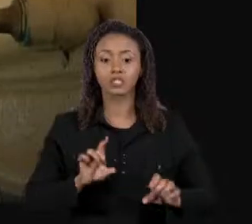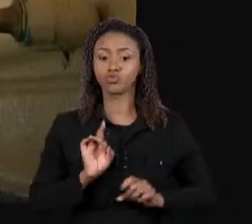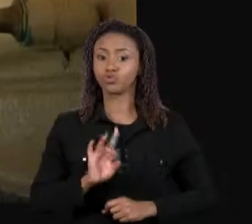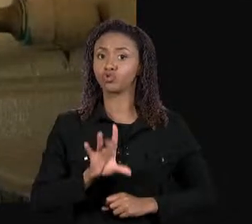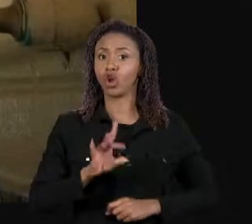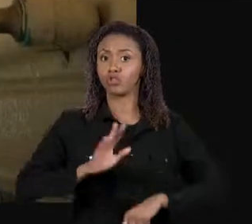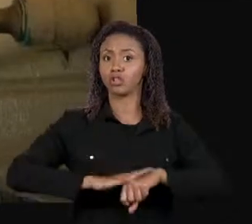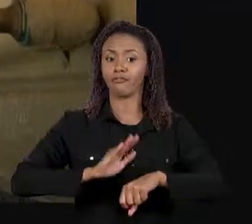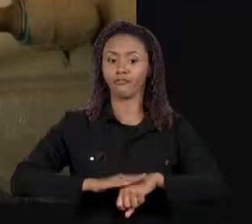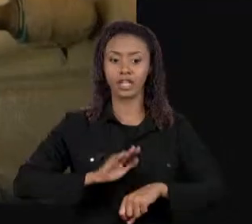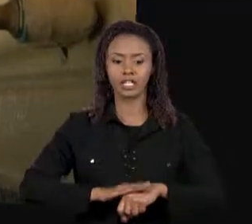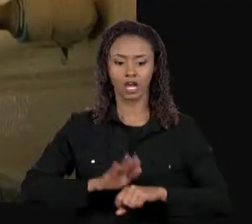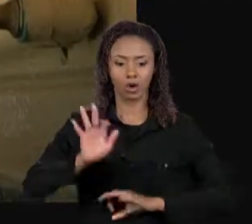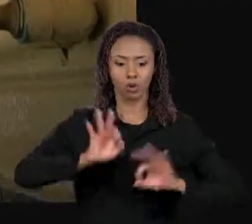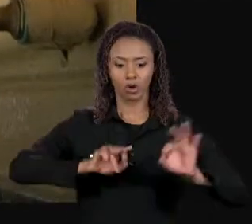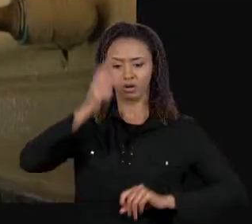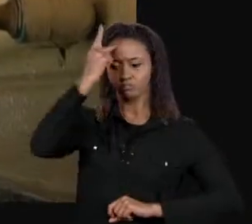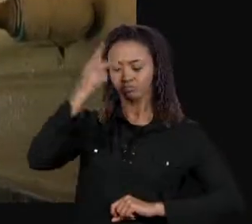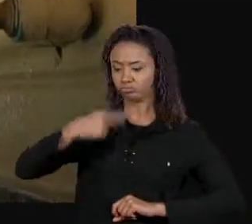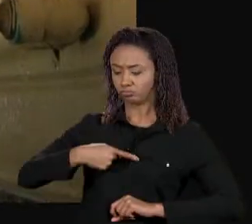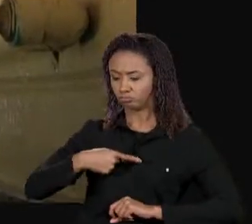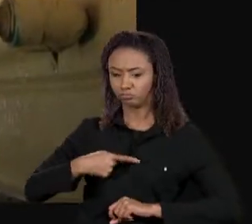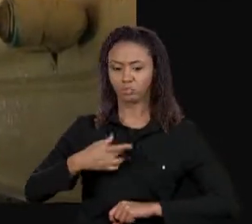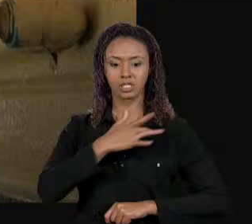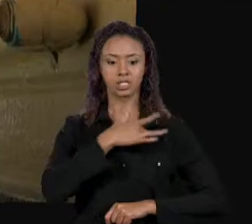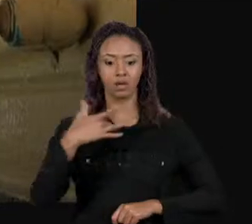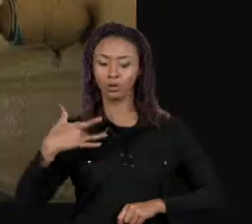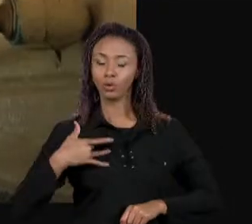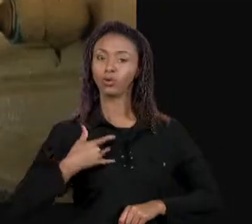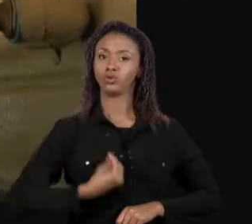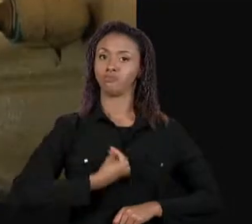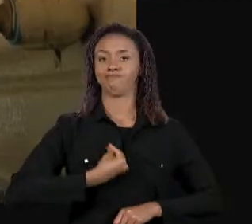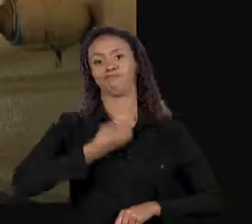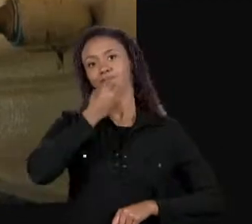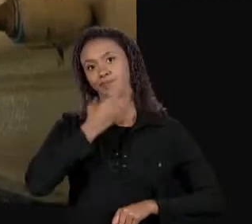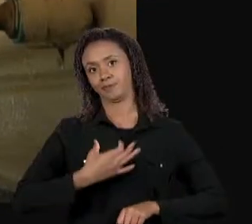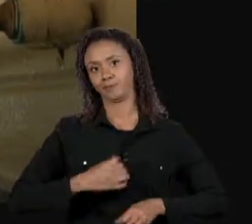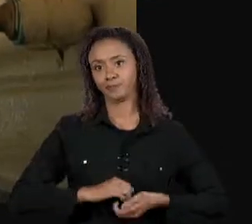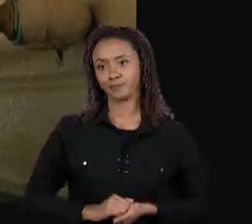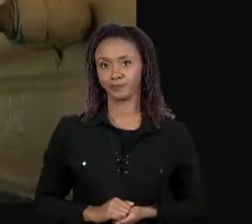pessoal, auto-organização, saúde e bem-estar.